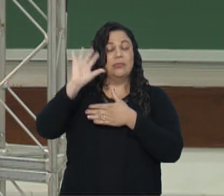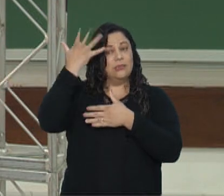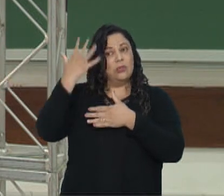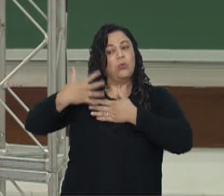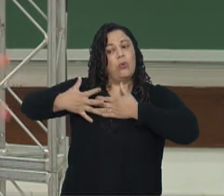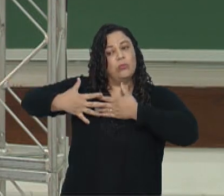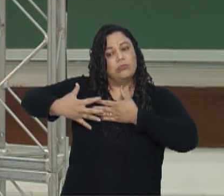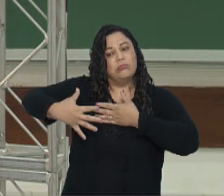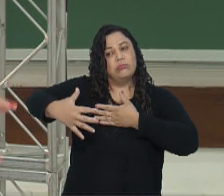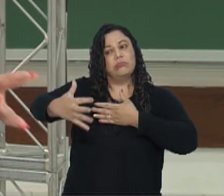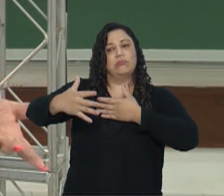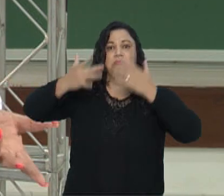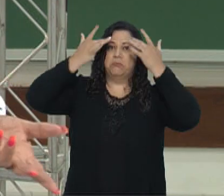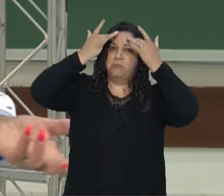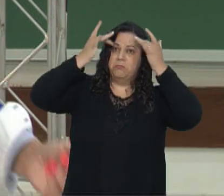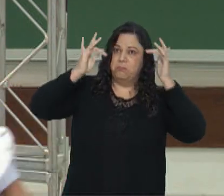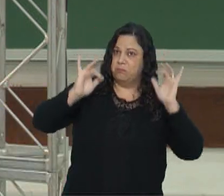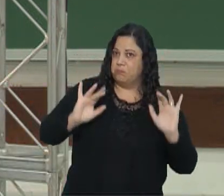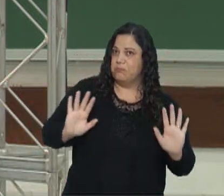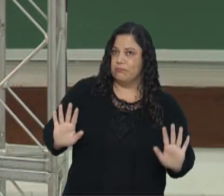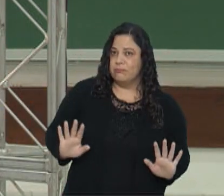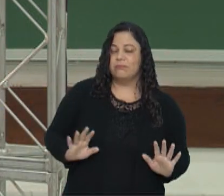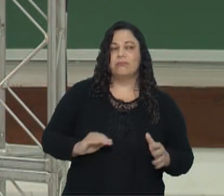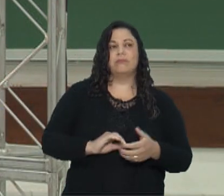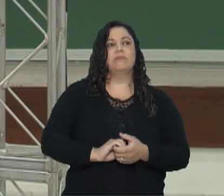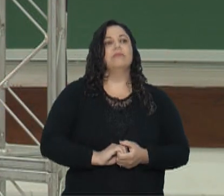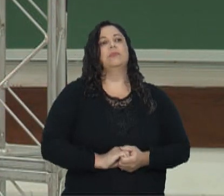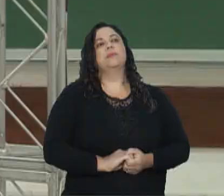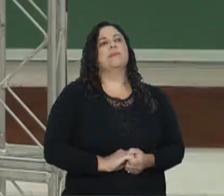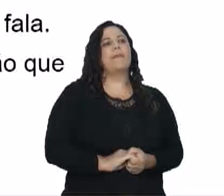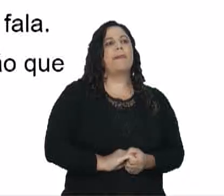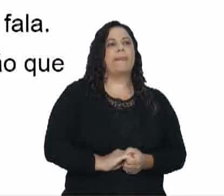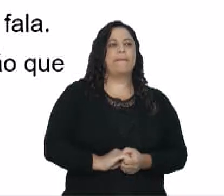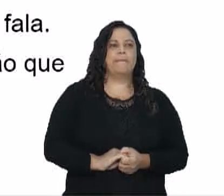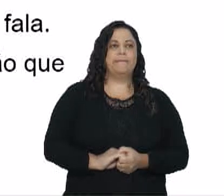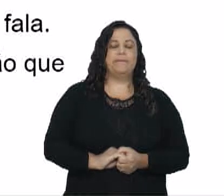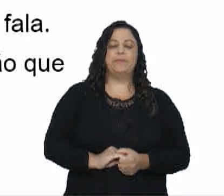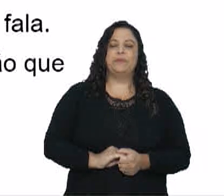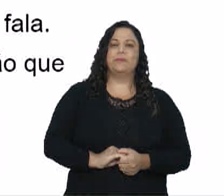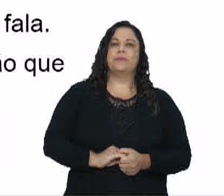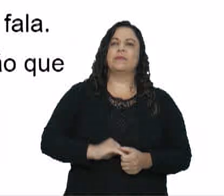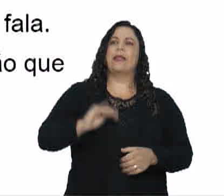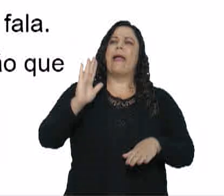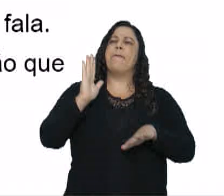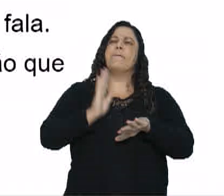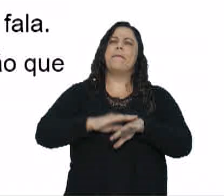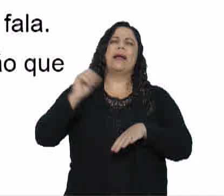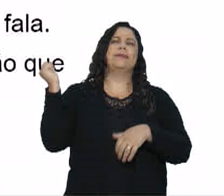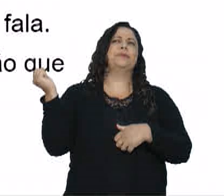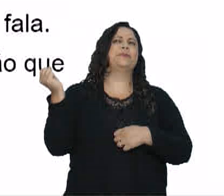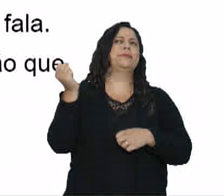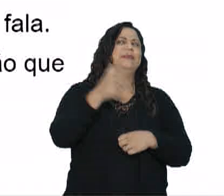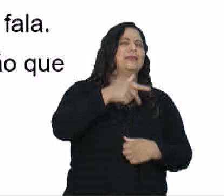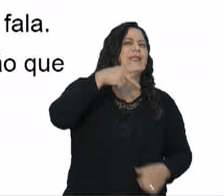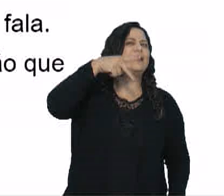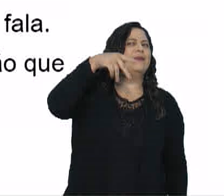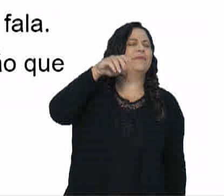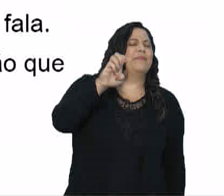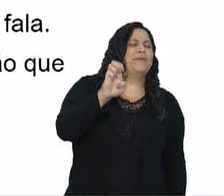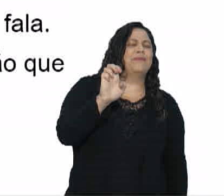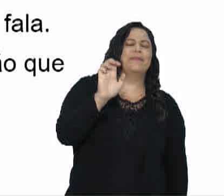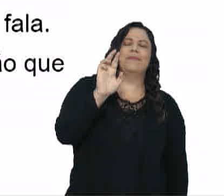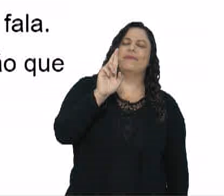ocorrendo, não se sabe, perfeito? Temos ali o pretérito mais que perfeito. Contrata